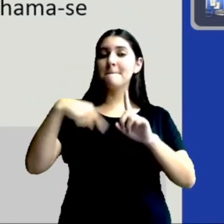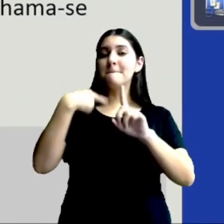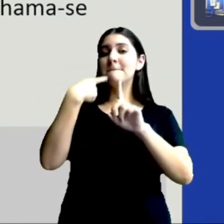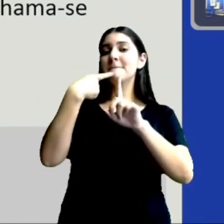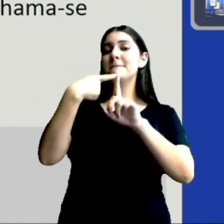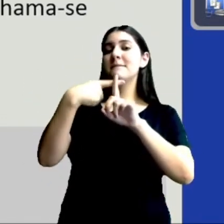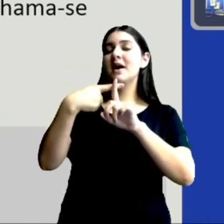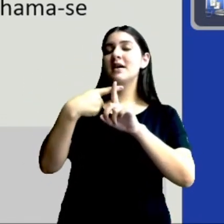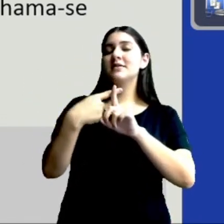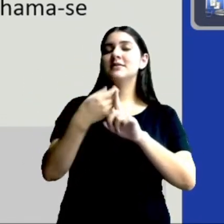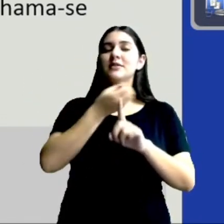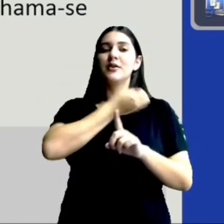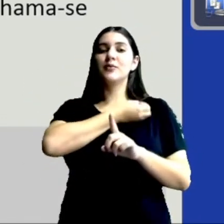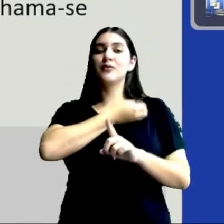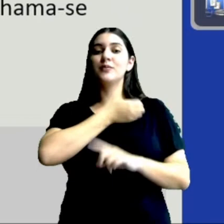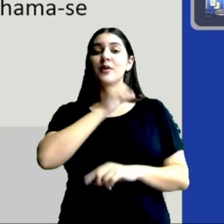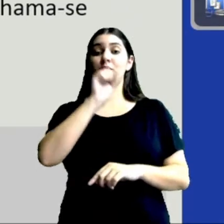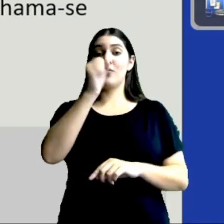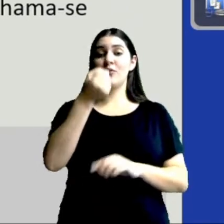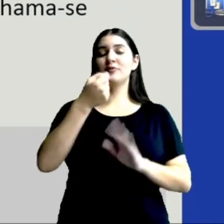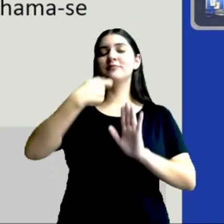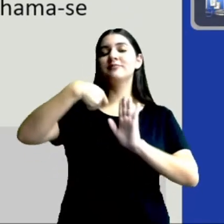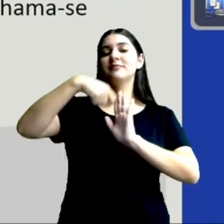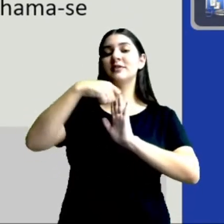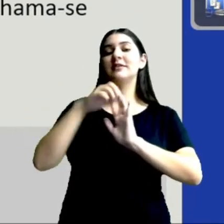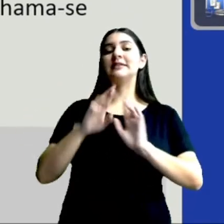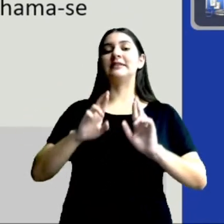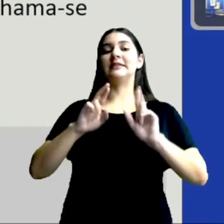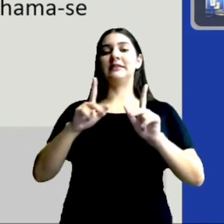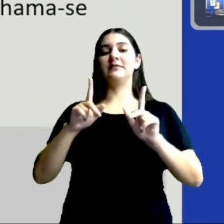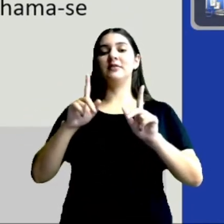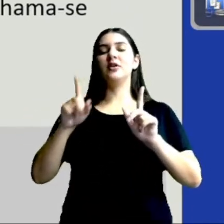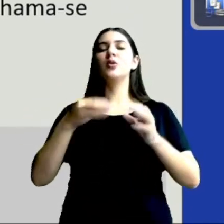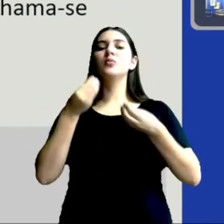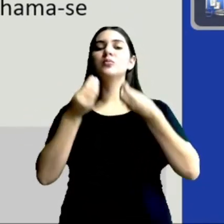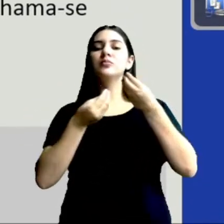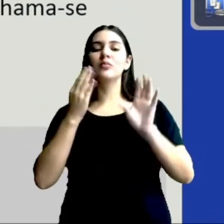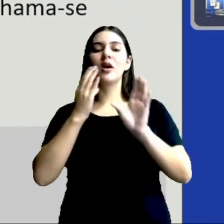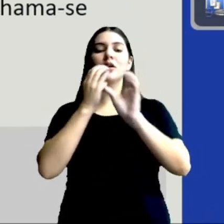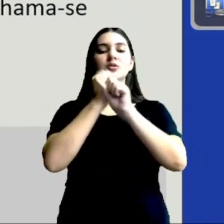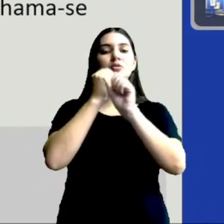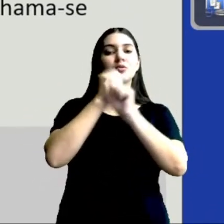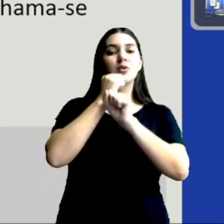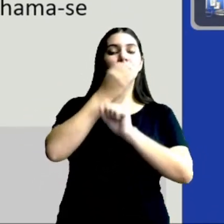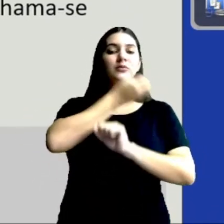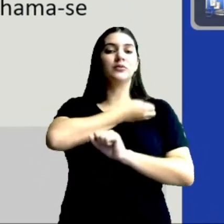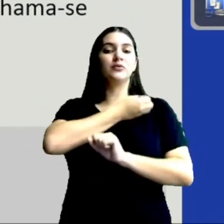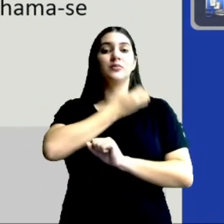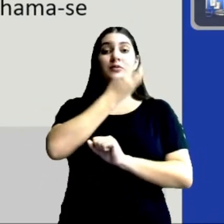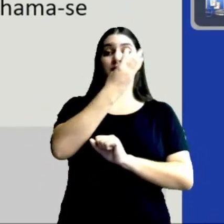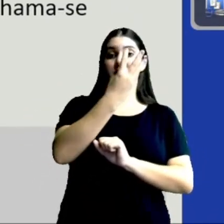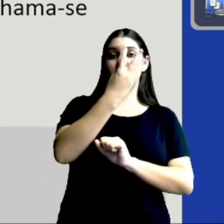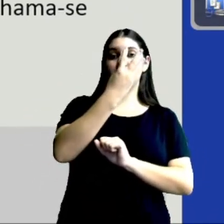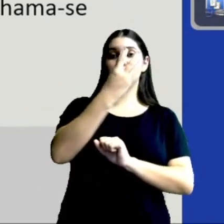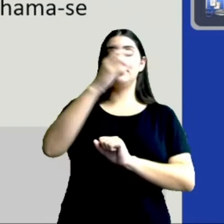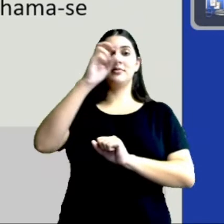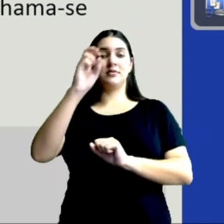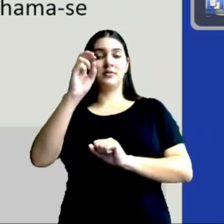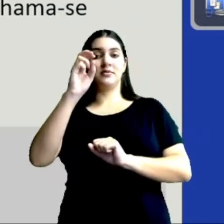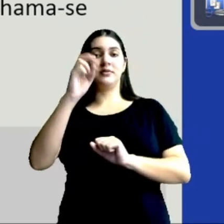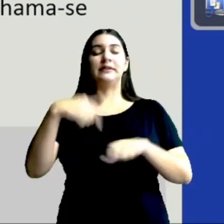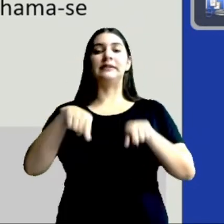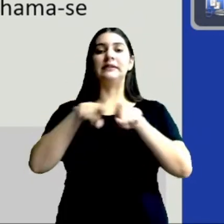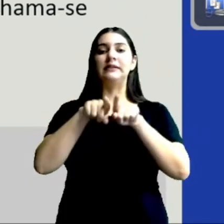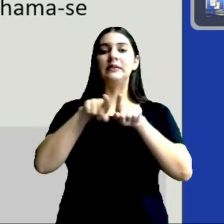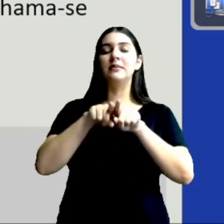escrito de outro modo, ó, escrito como sendo a soma dos números 3 e 5. Nós poderíamos escrever